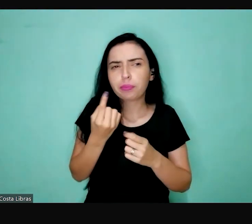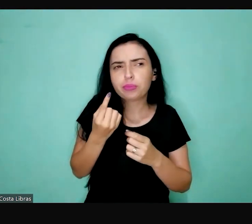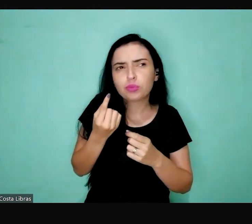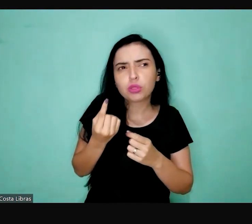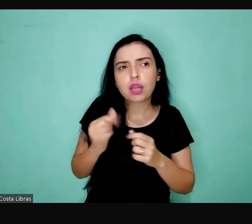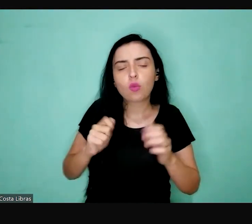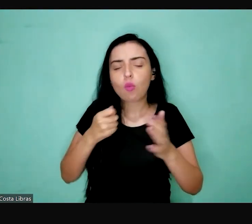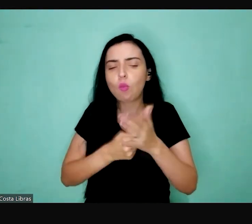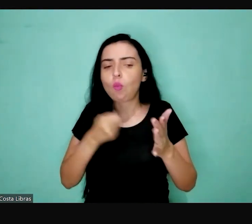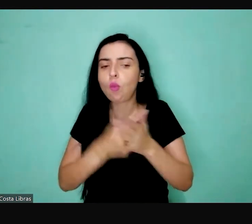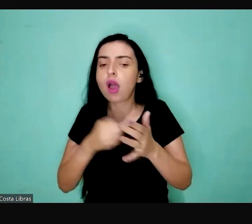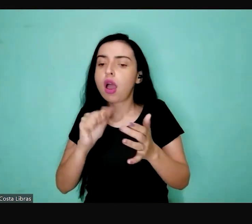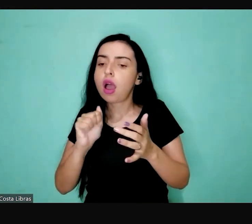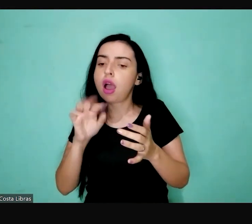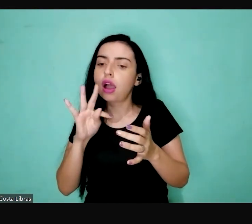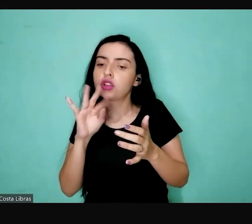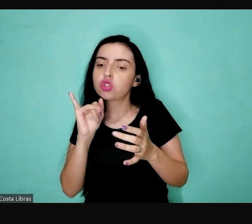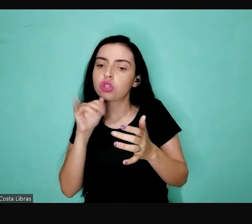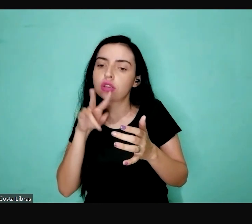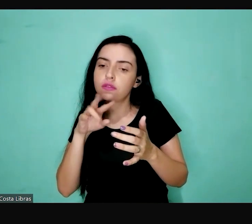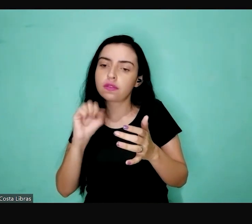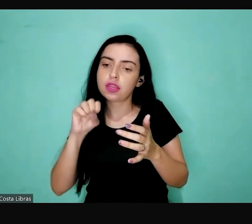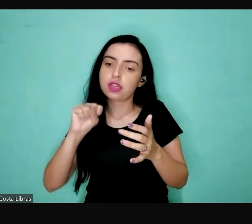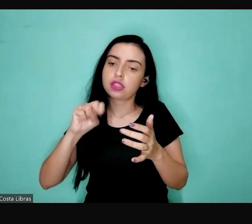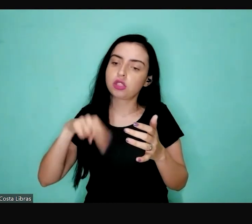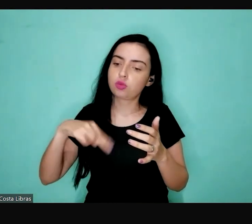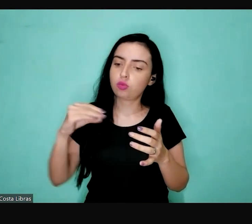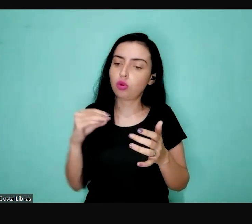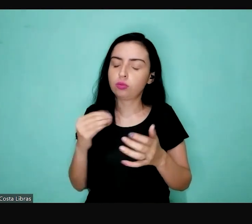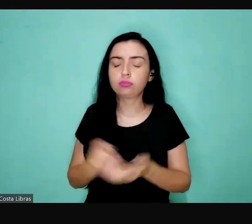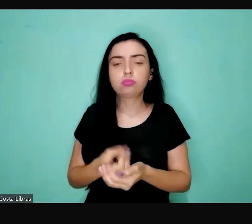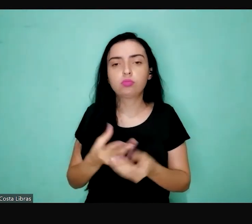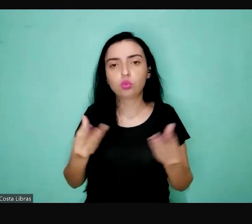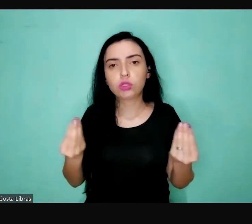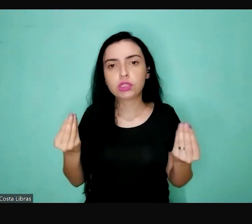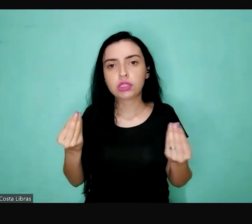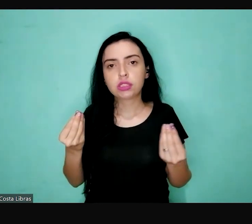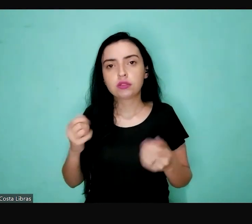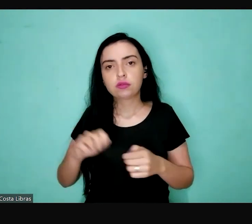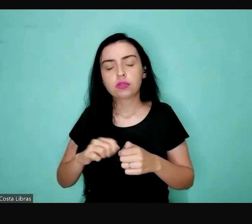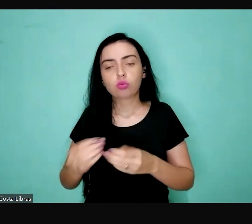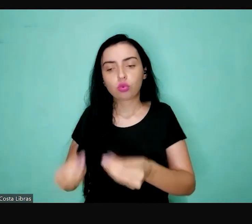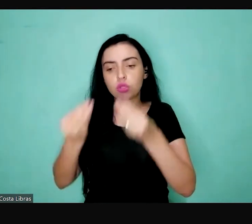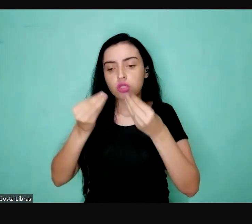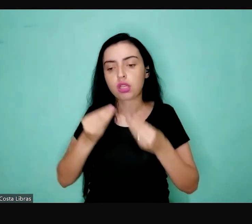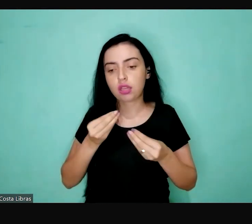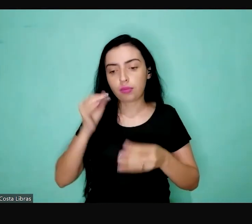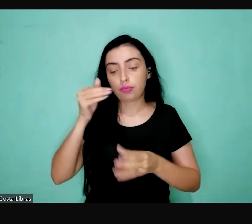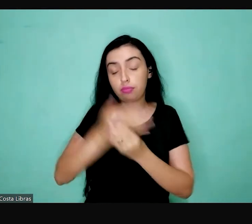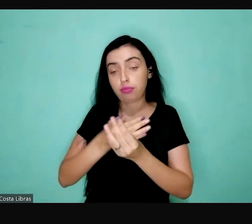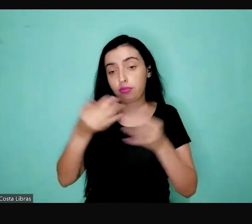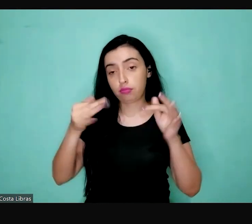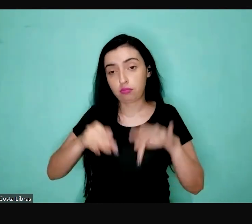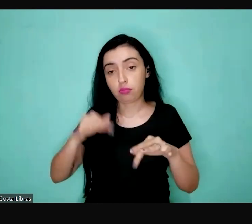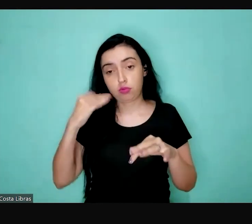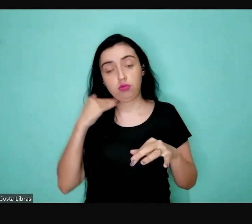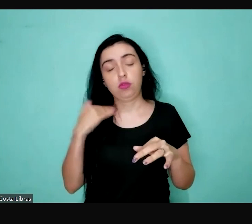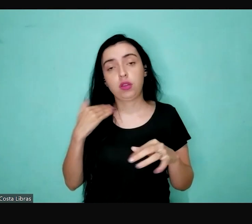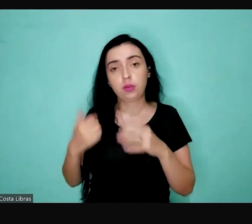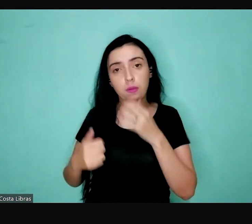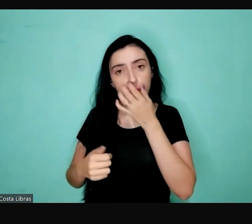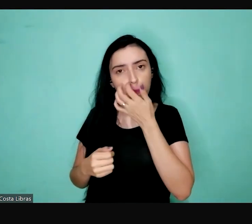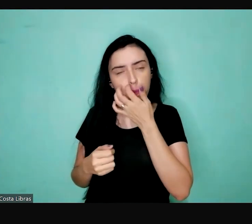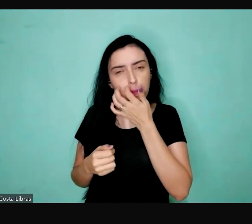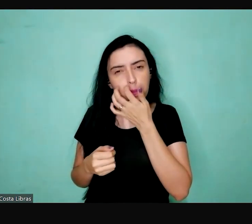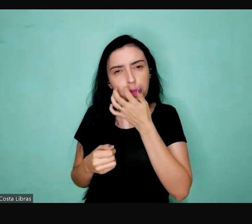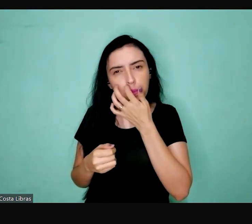e eu tenho, e até porque muitas vezes o que chega para o julgador, né, é